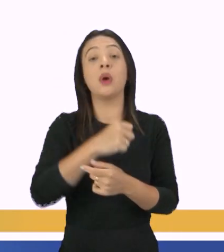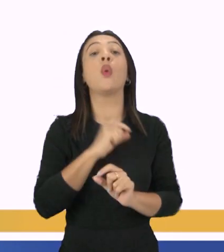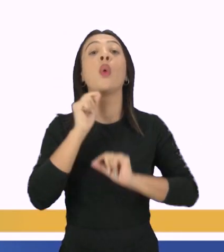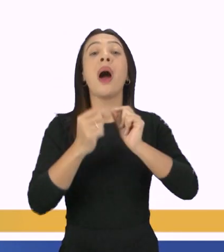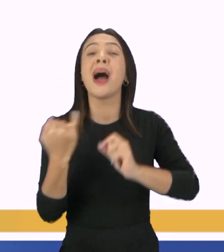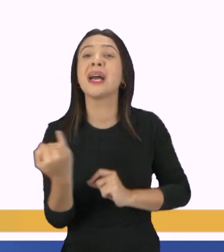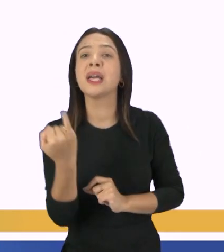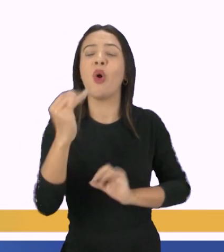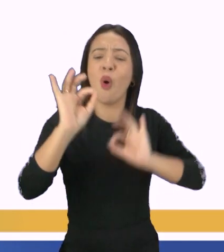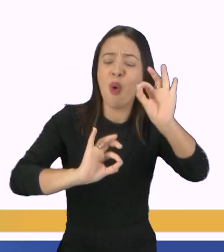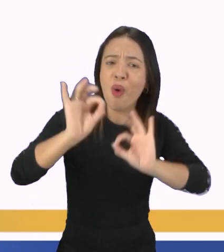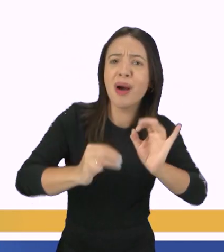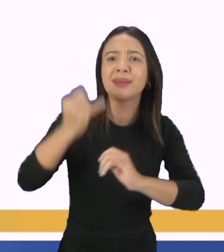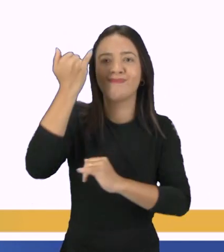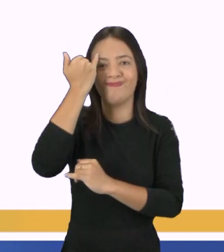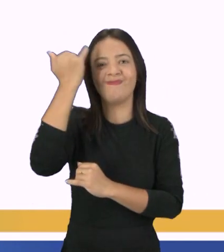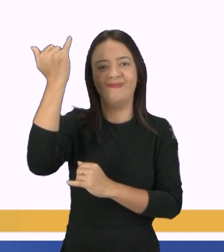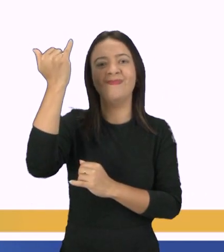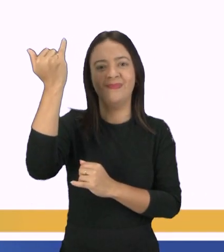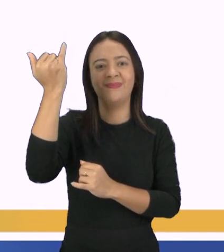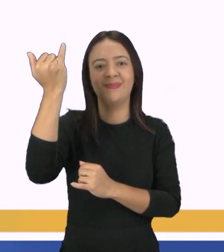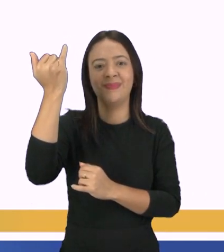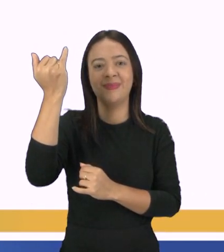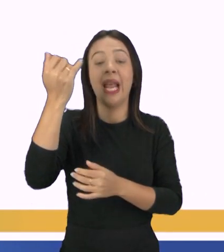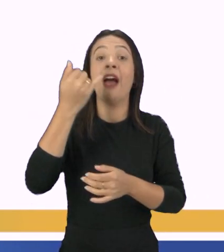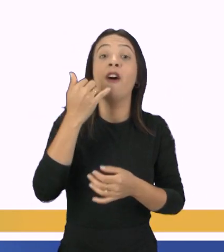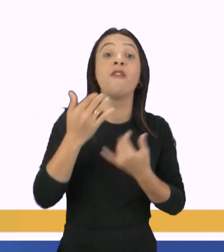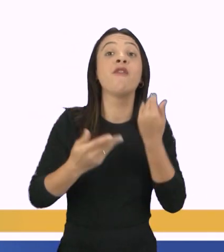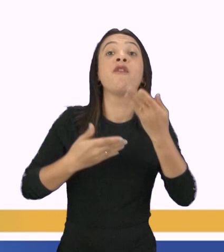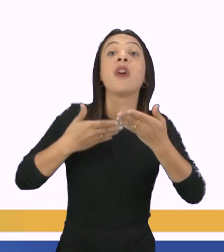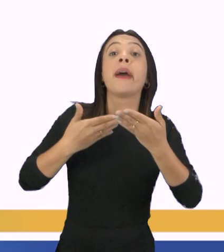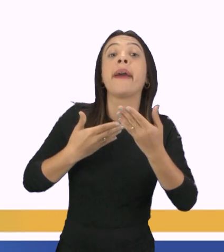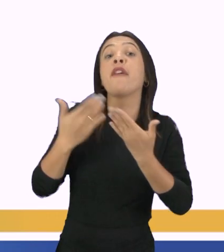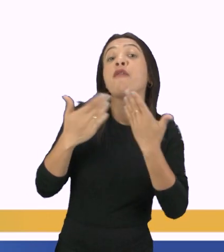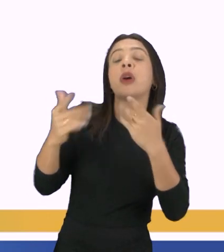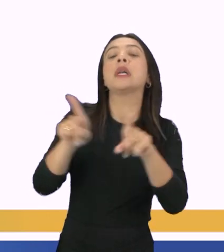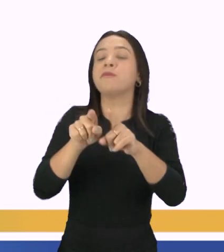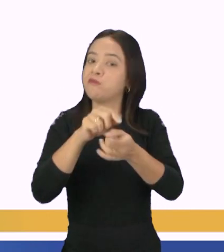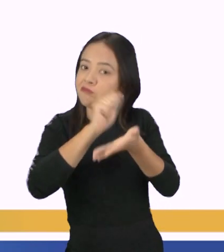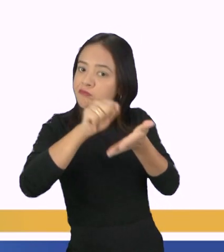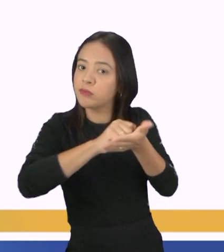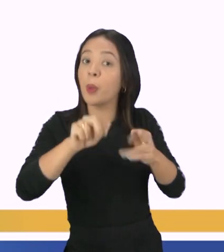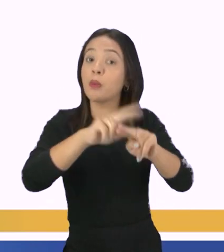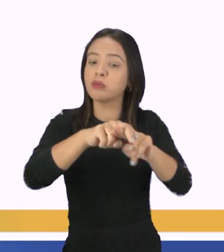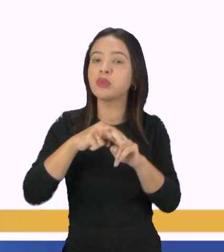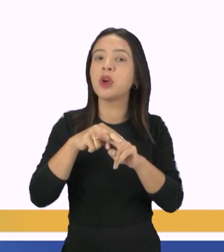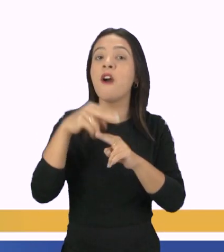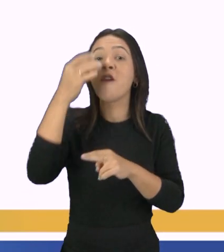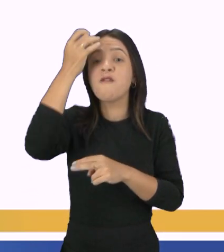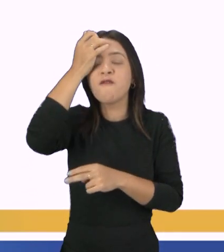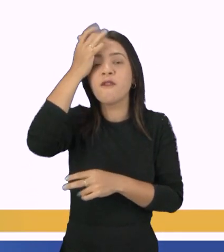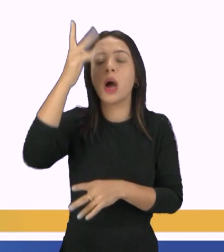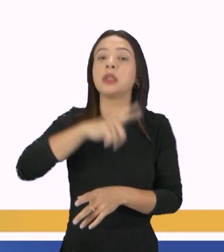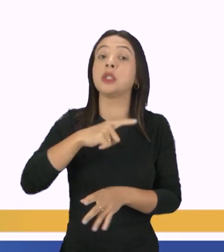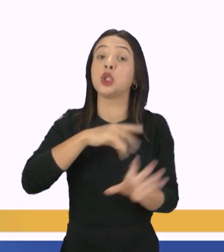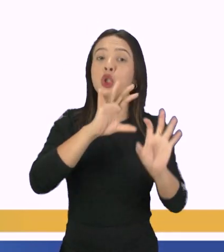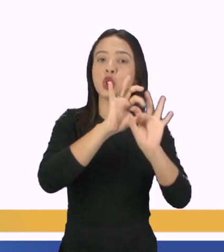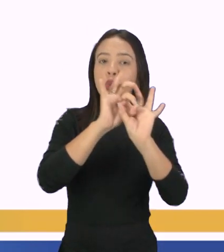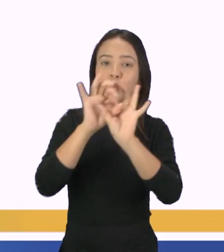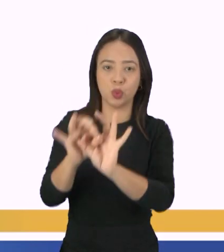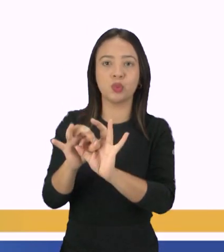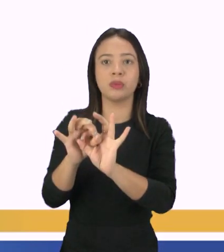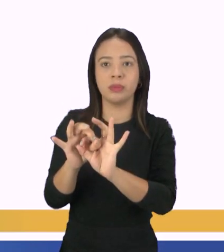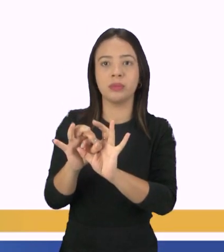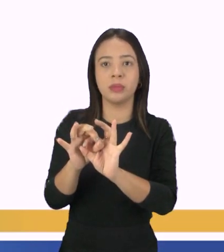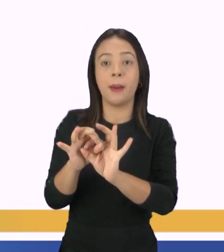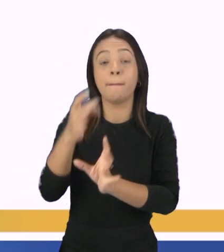importante encadear as ideias, seja na fala ou na escrita. Dessa forma, será mais fácil atribuir um sentido para a